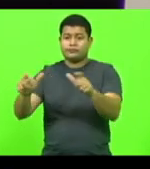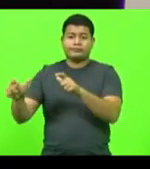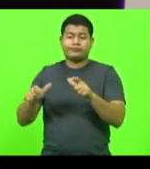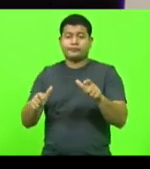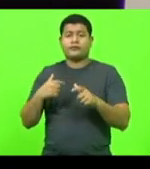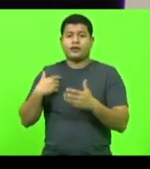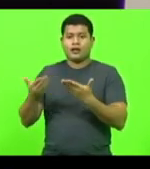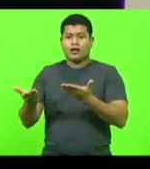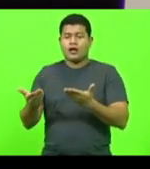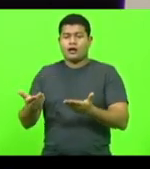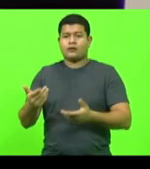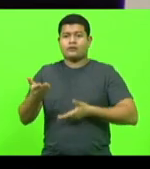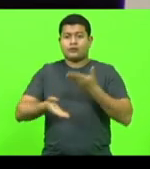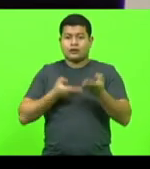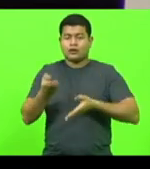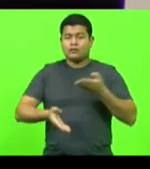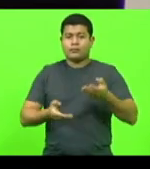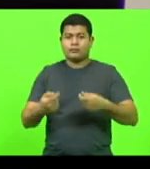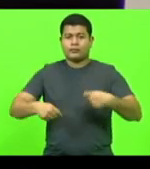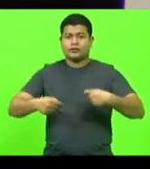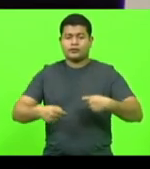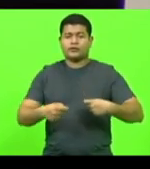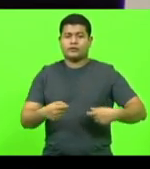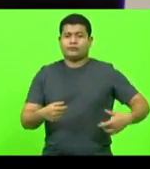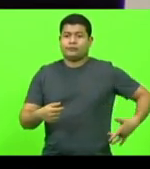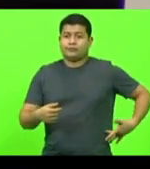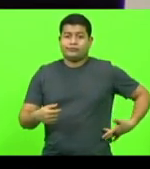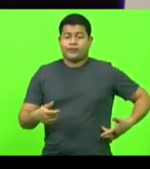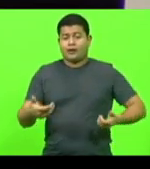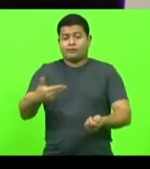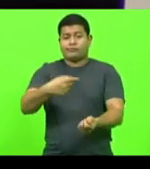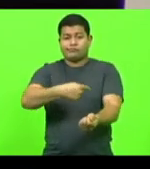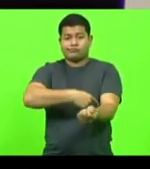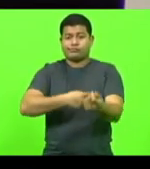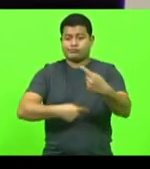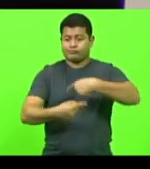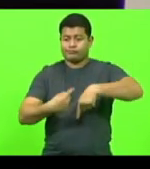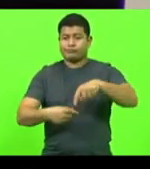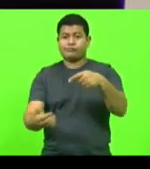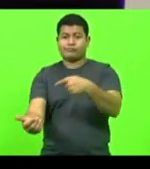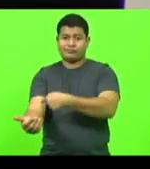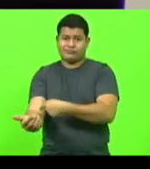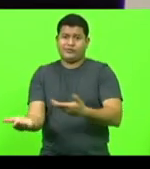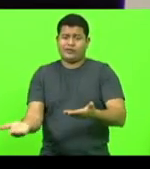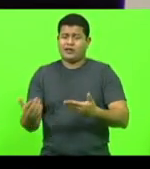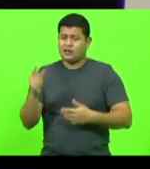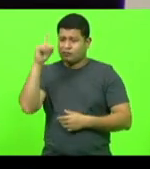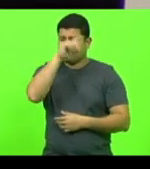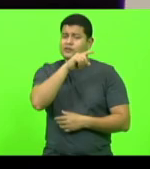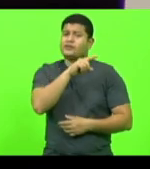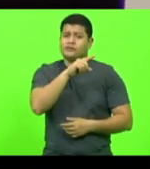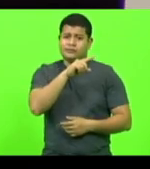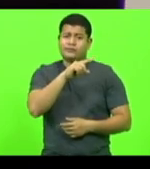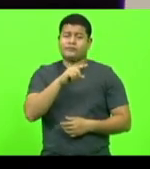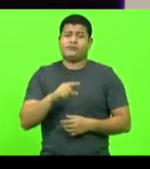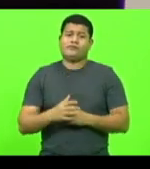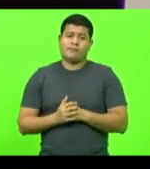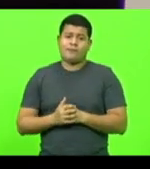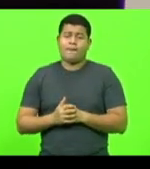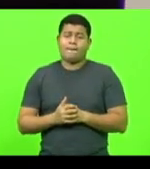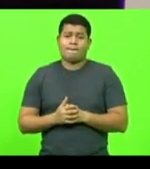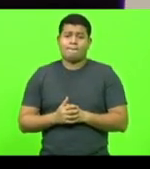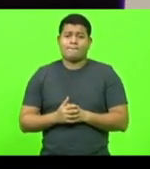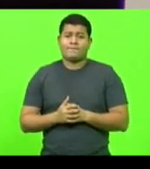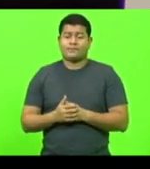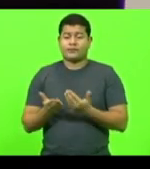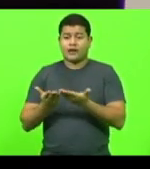um tratamento fácil. Tem que ter o apoio do parlamento catarinense, fazendo essa equiparação, sim, e resguardando direitos